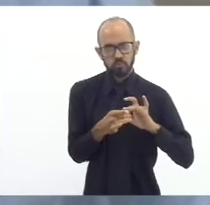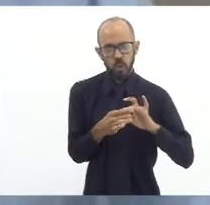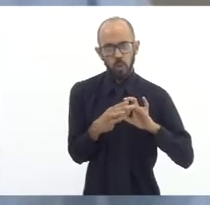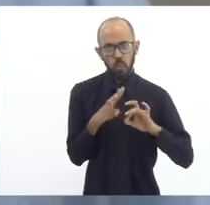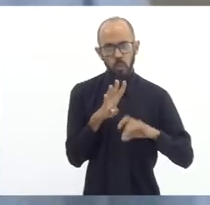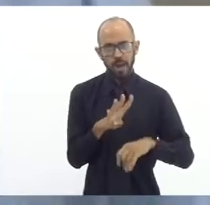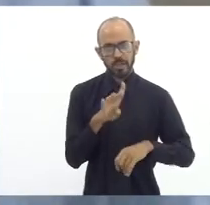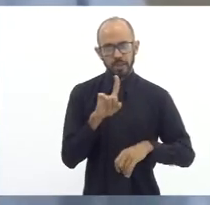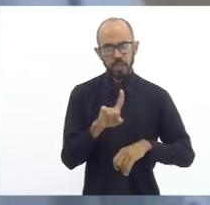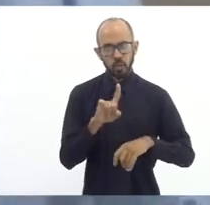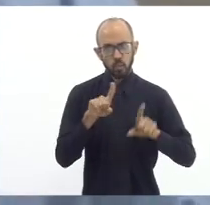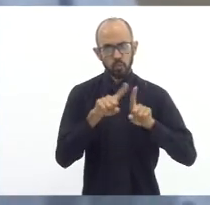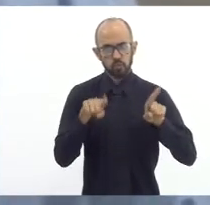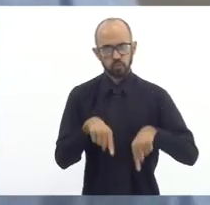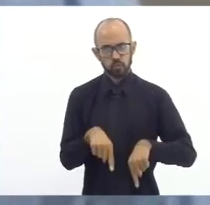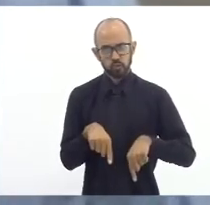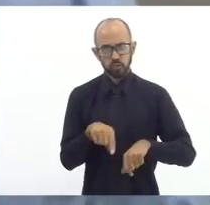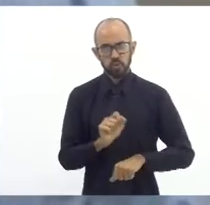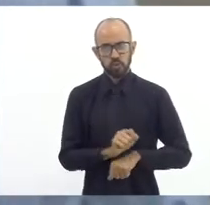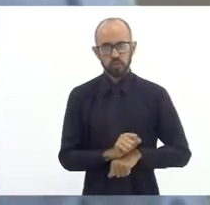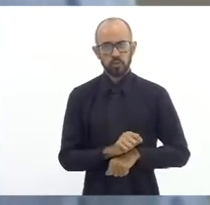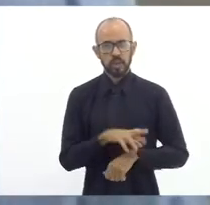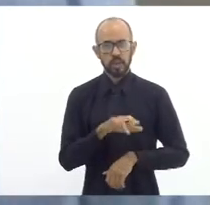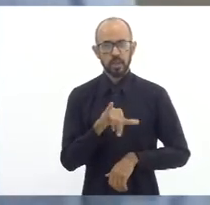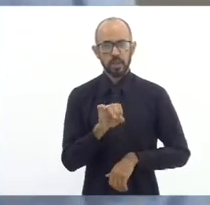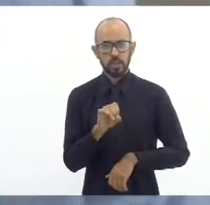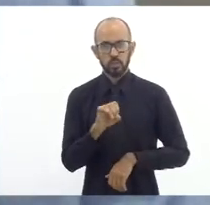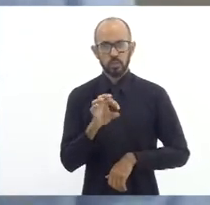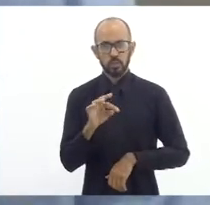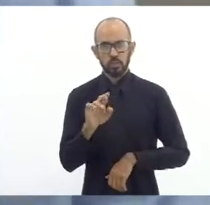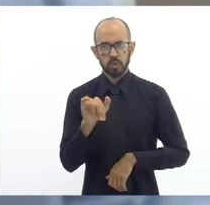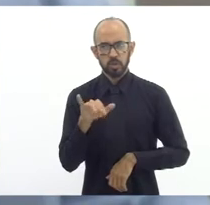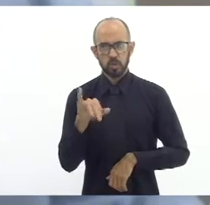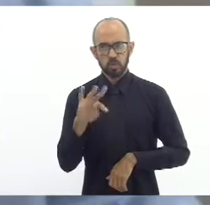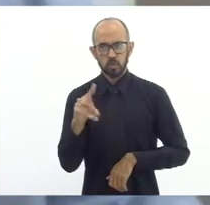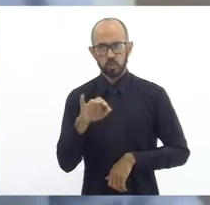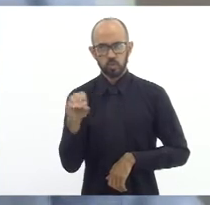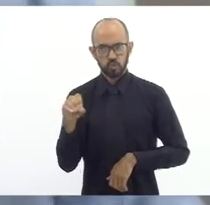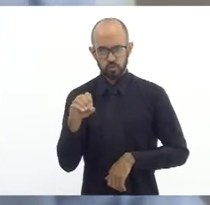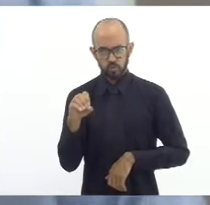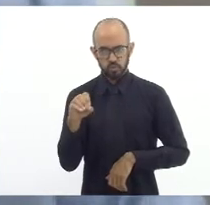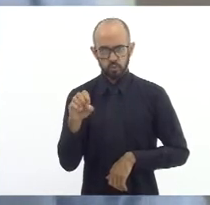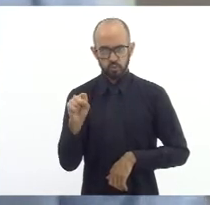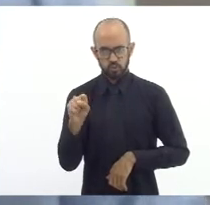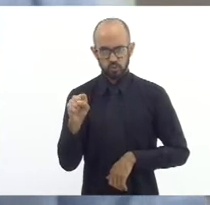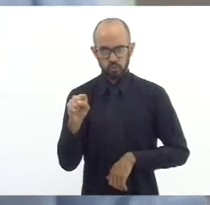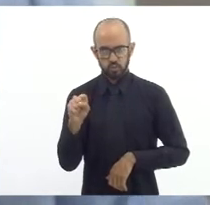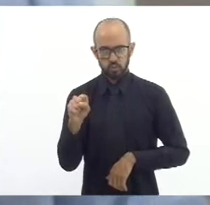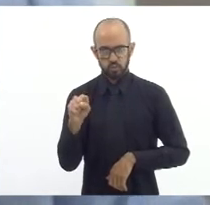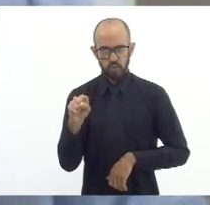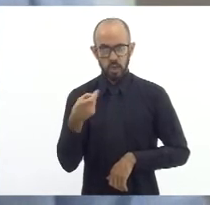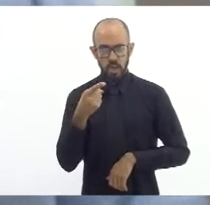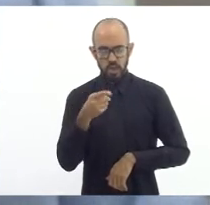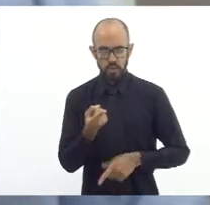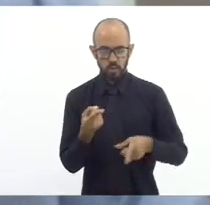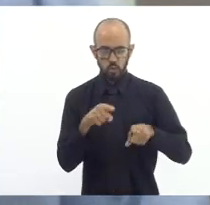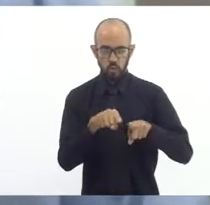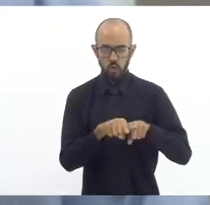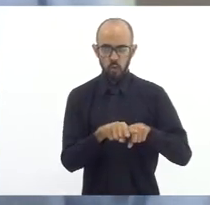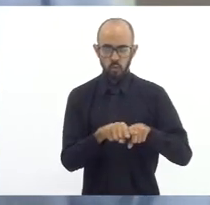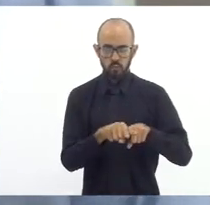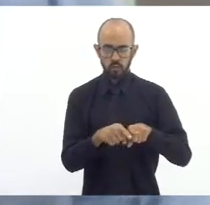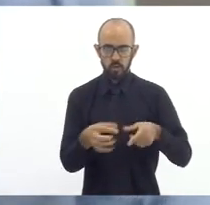41 servidores da Rio Trilhos. Este convênio são servidores